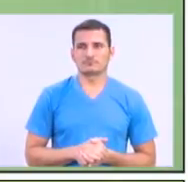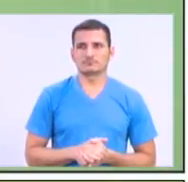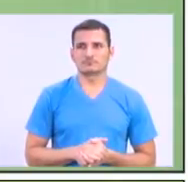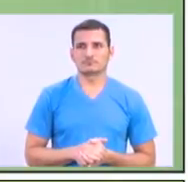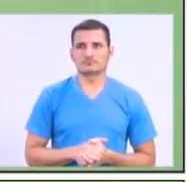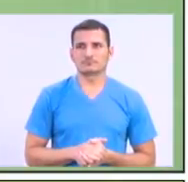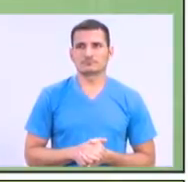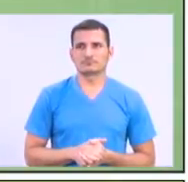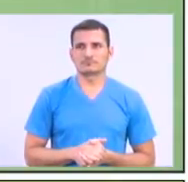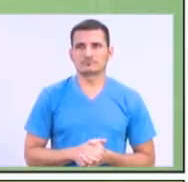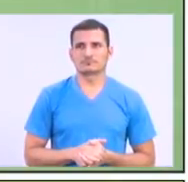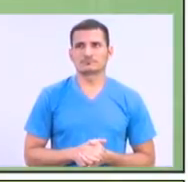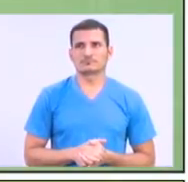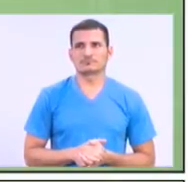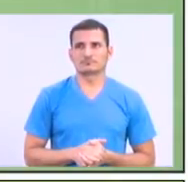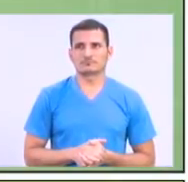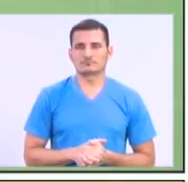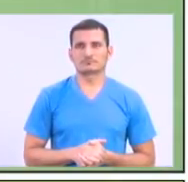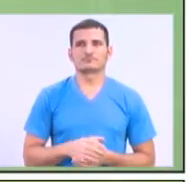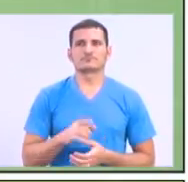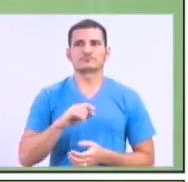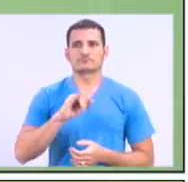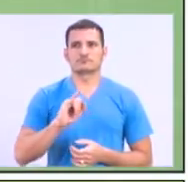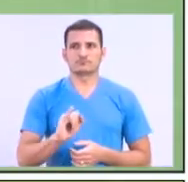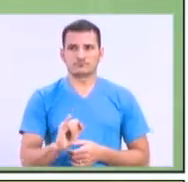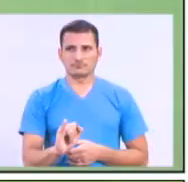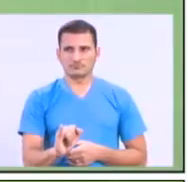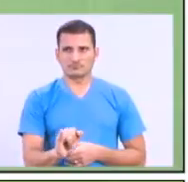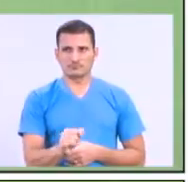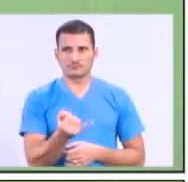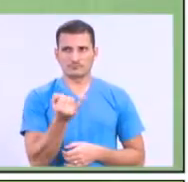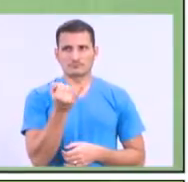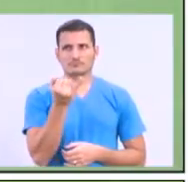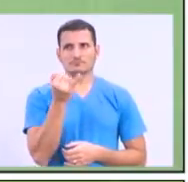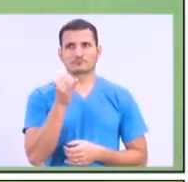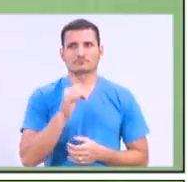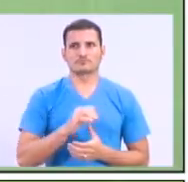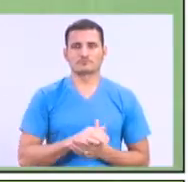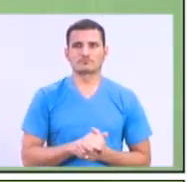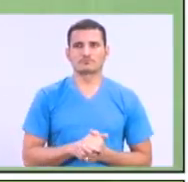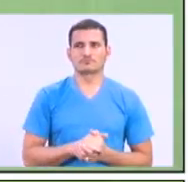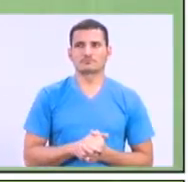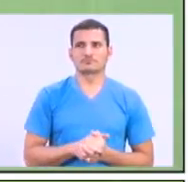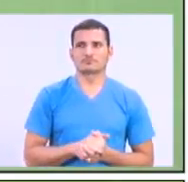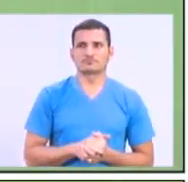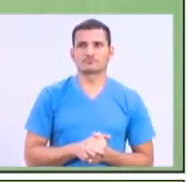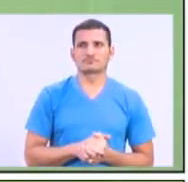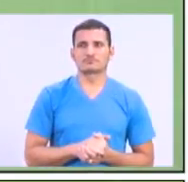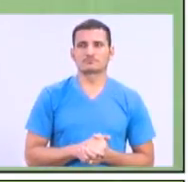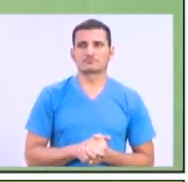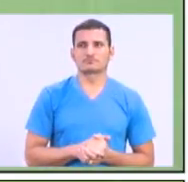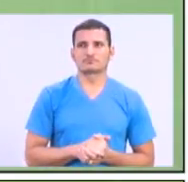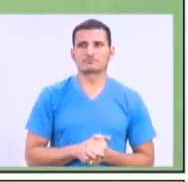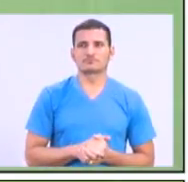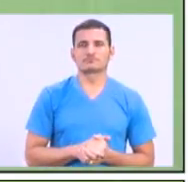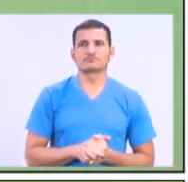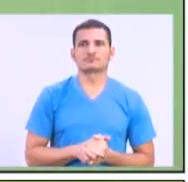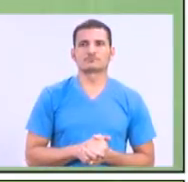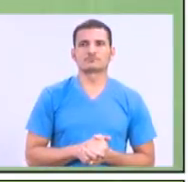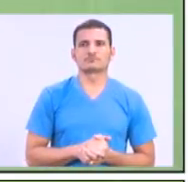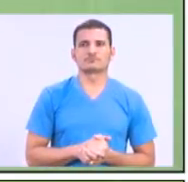automaticamente a gente está reaproveitando, né, ele em diferentes partes do